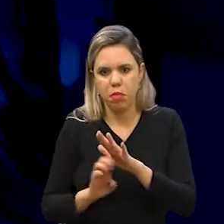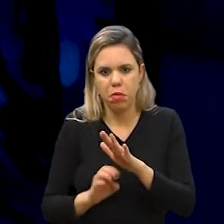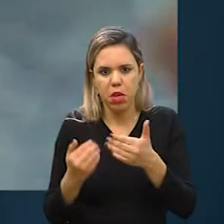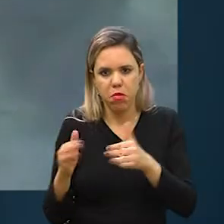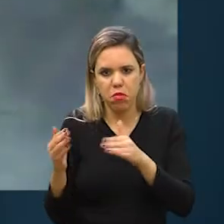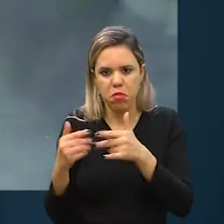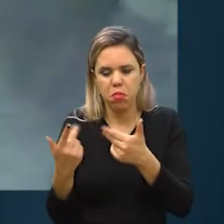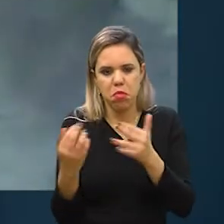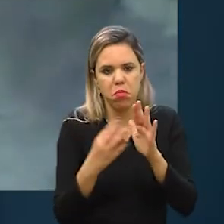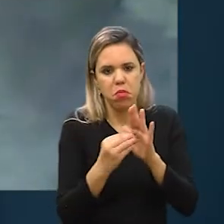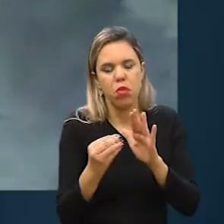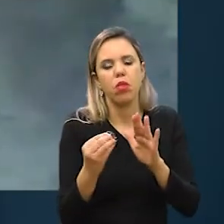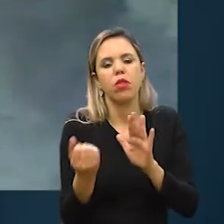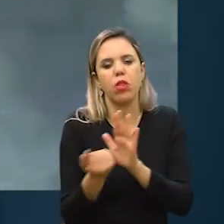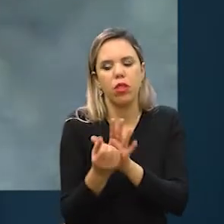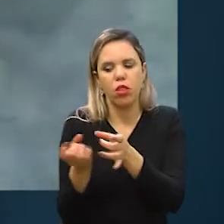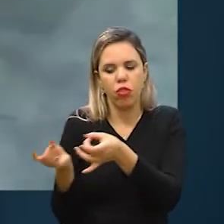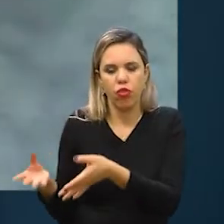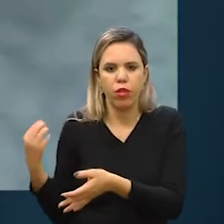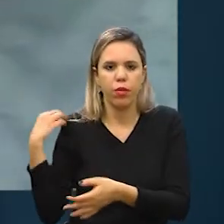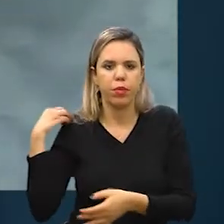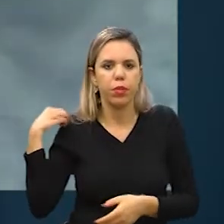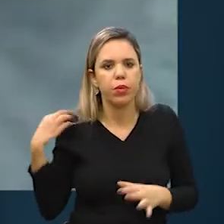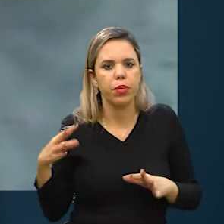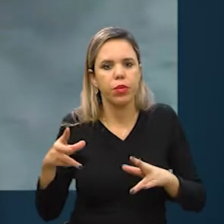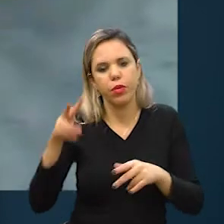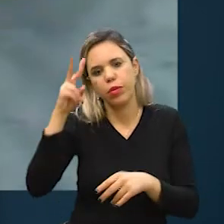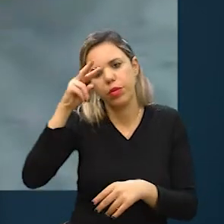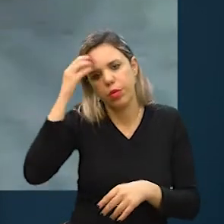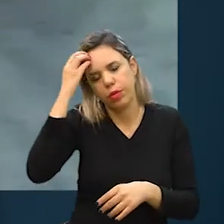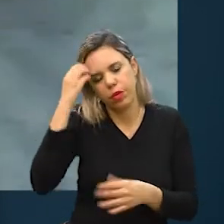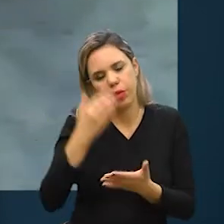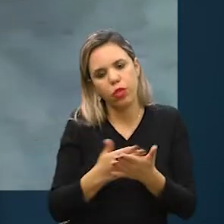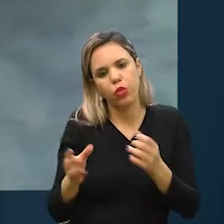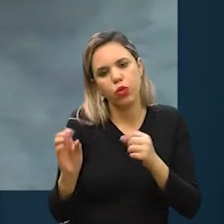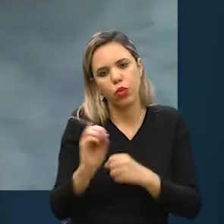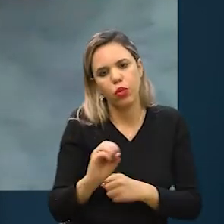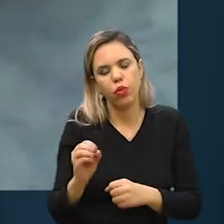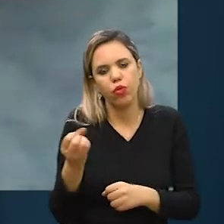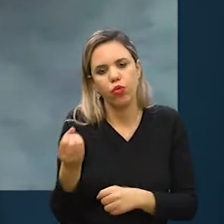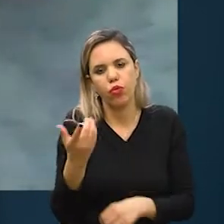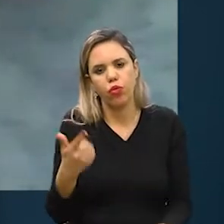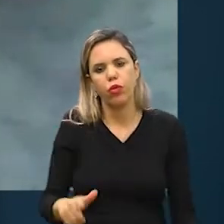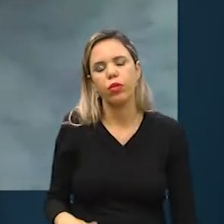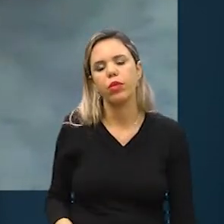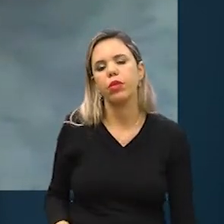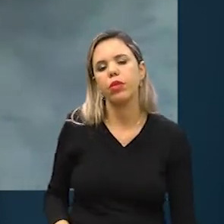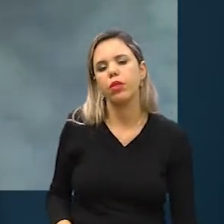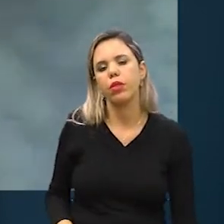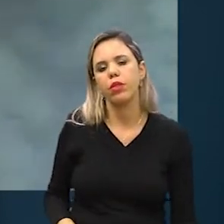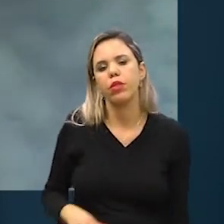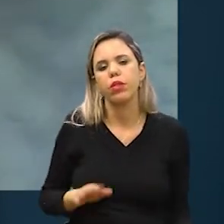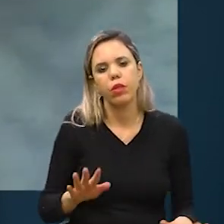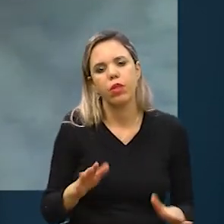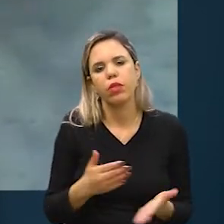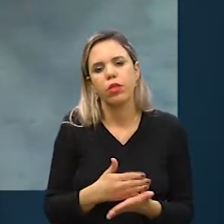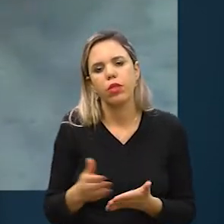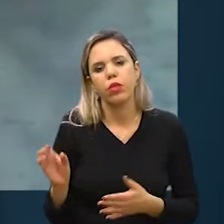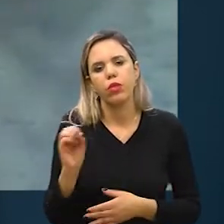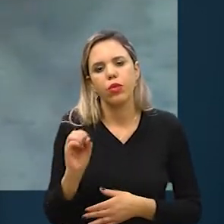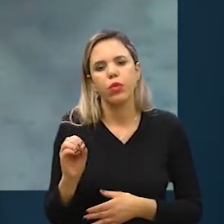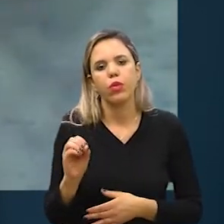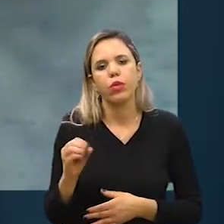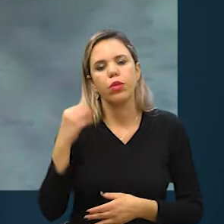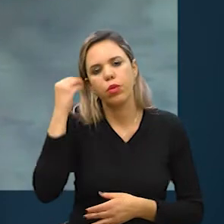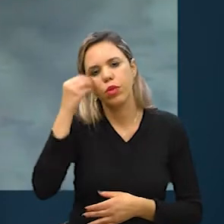franquias. Eu falei, estou deixando para trás toda uma história e estou começando do zero, novamente. Porém, esse começar